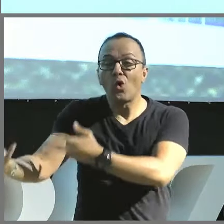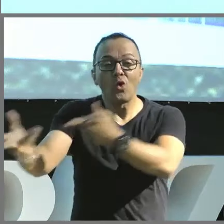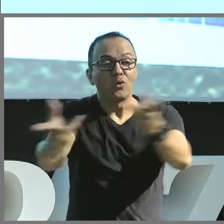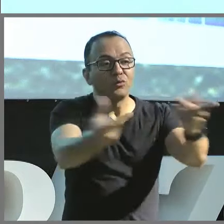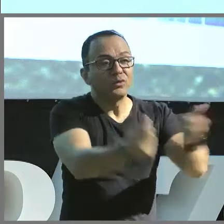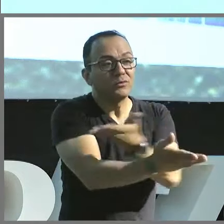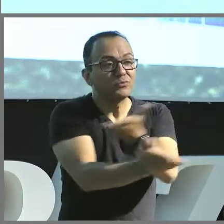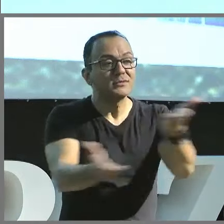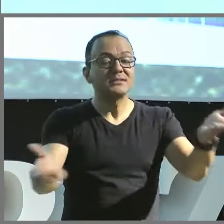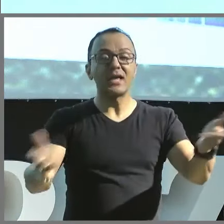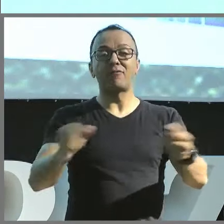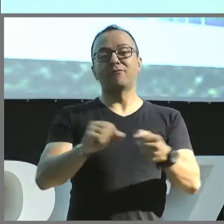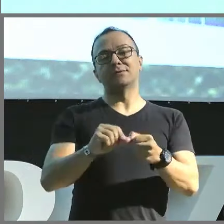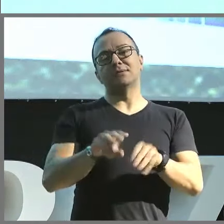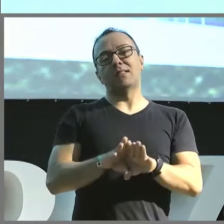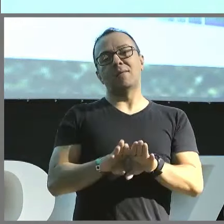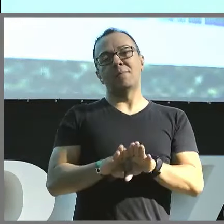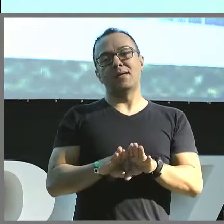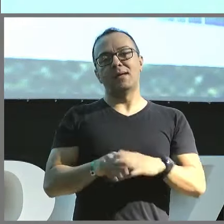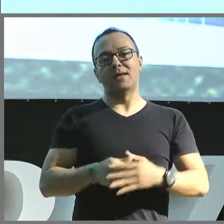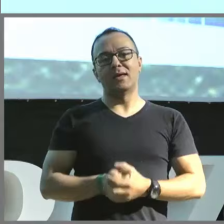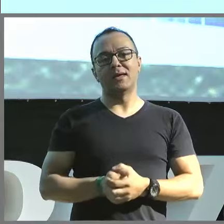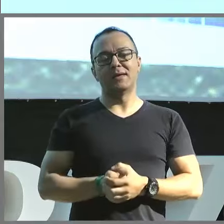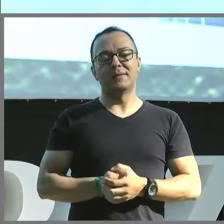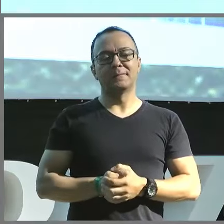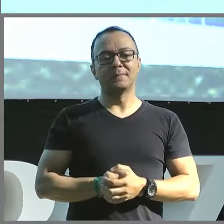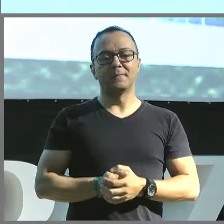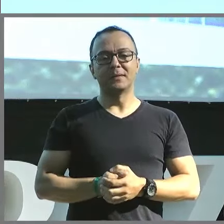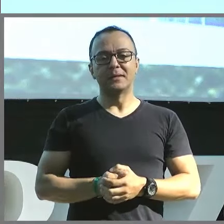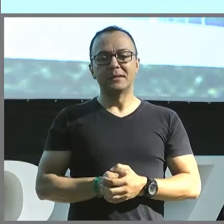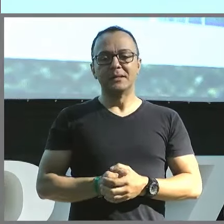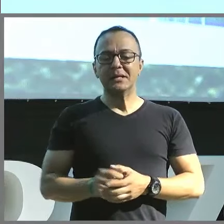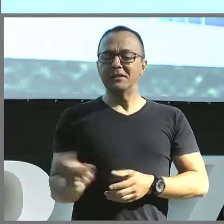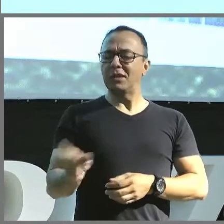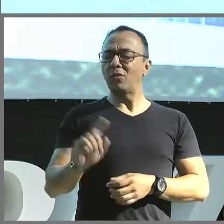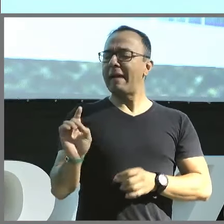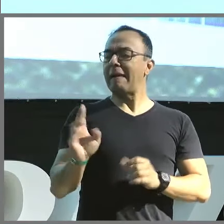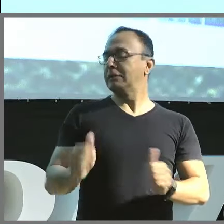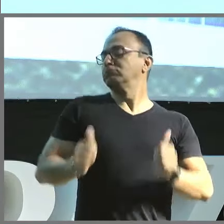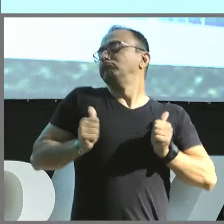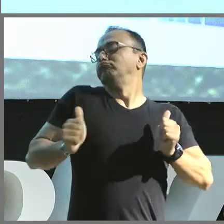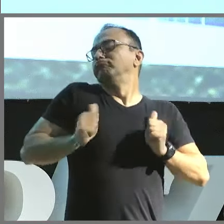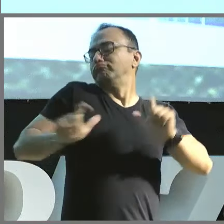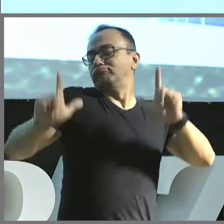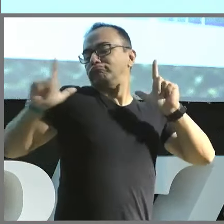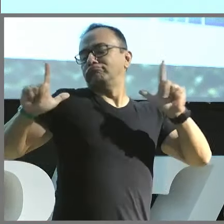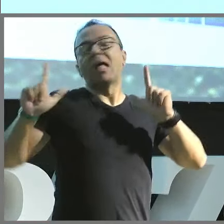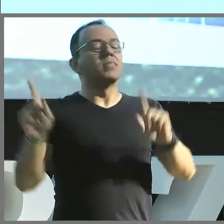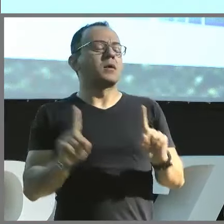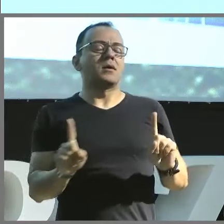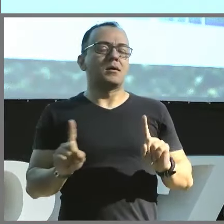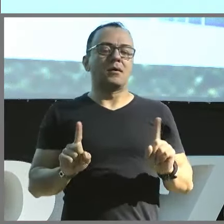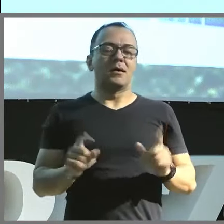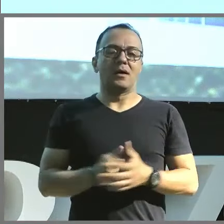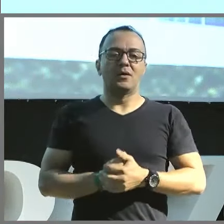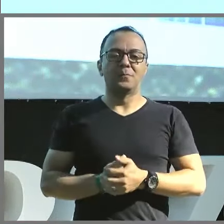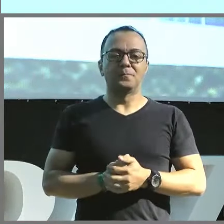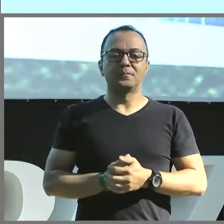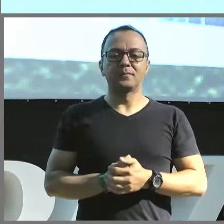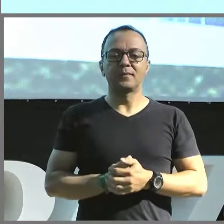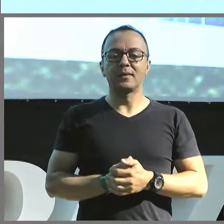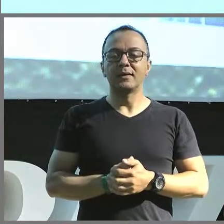elegante, nobre, mas não é a elegância da passarela, do Facebook, é